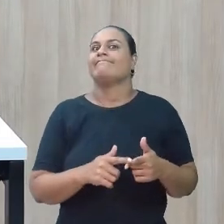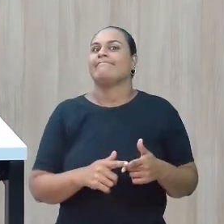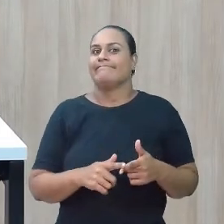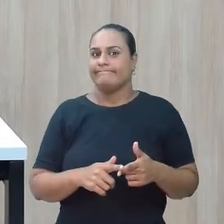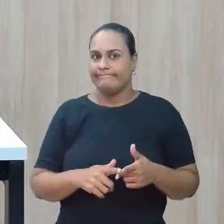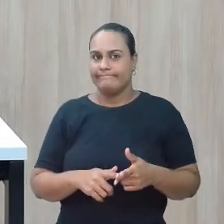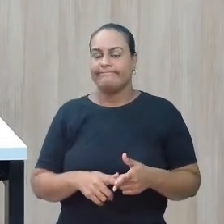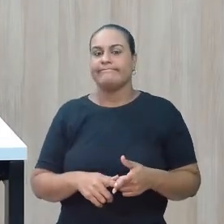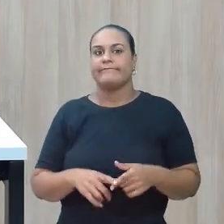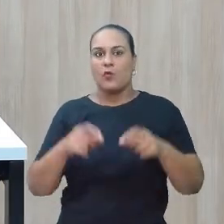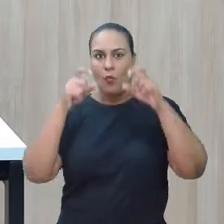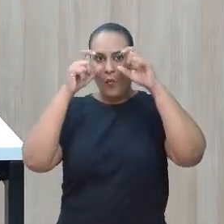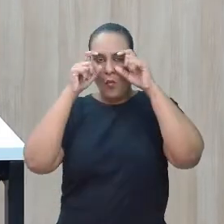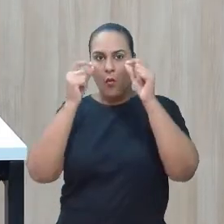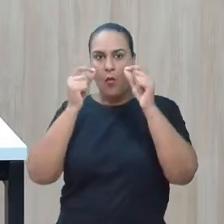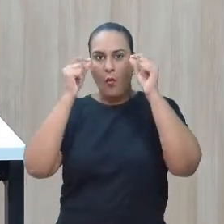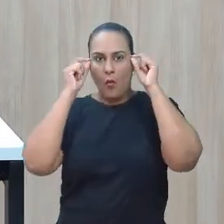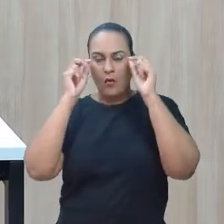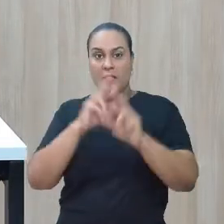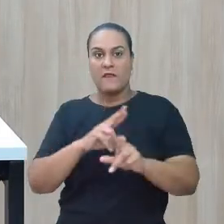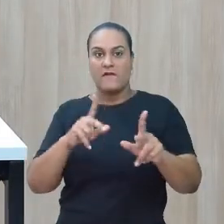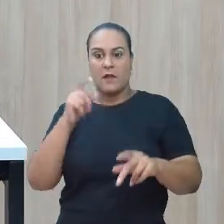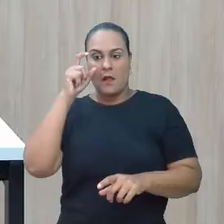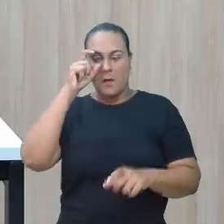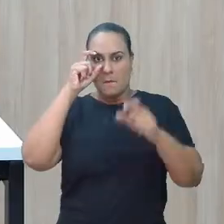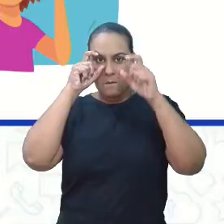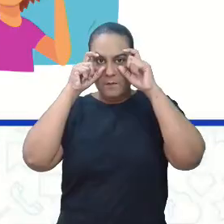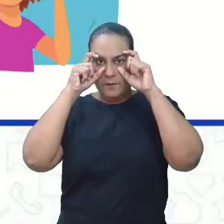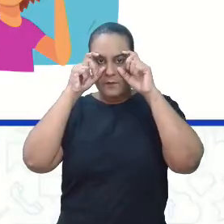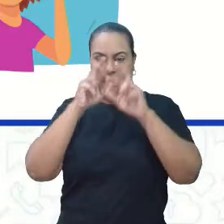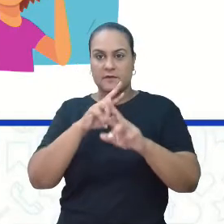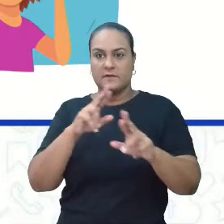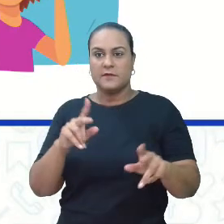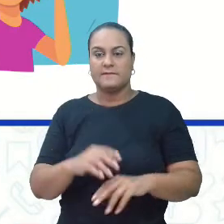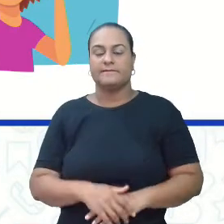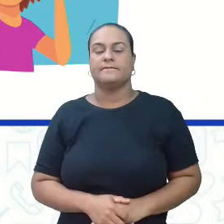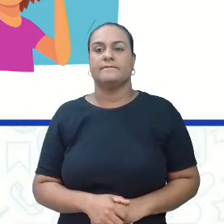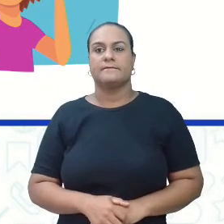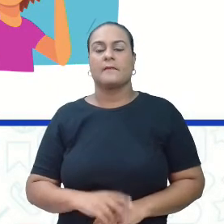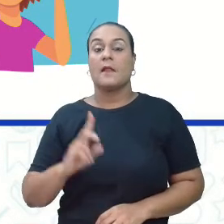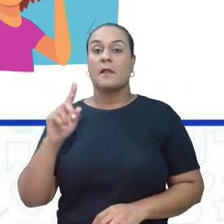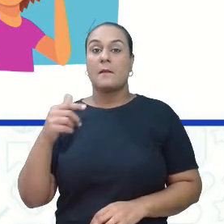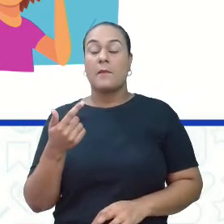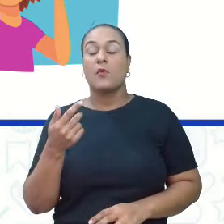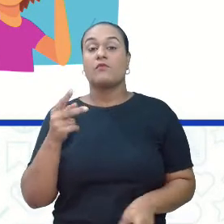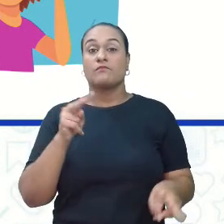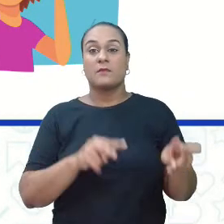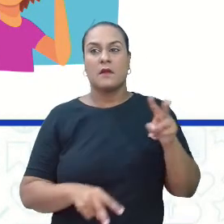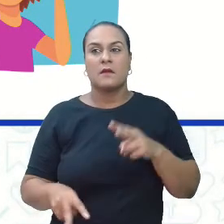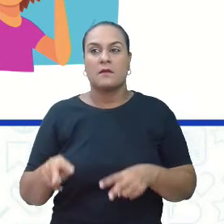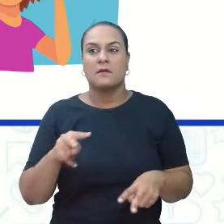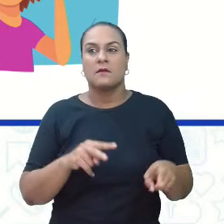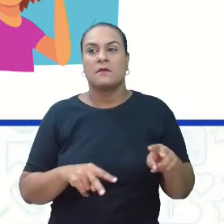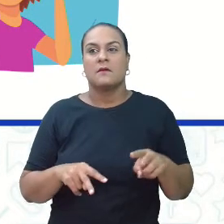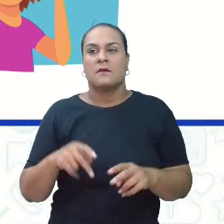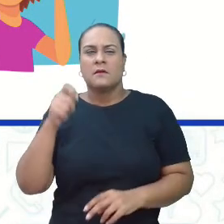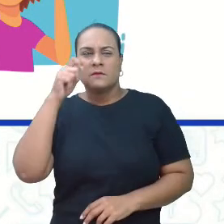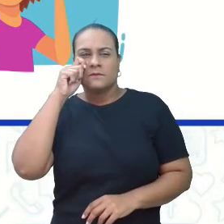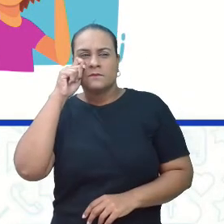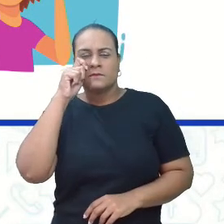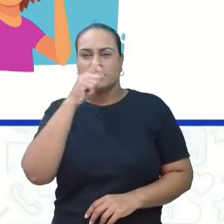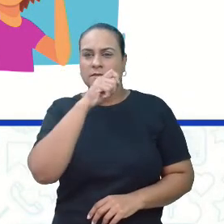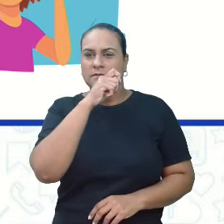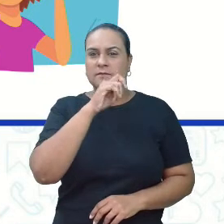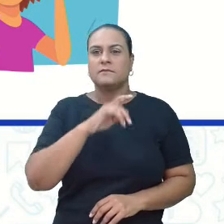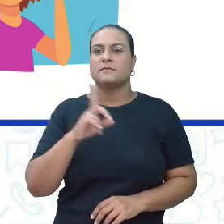também ser diferentes. Vamos mais. E aí, depois que ele faz essa observação, ele vai colocar um